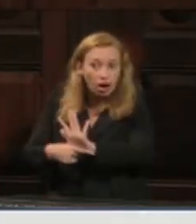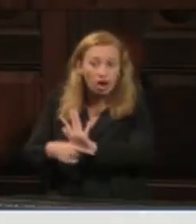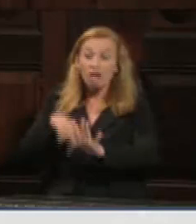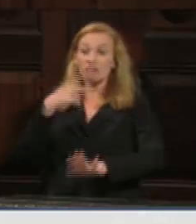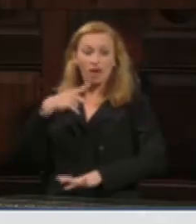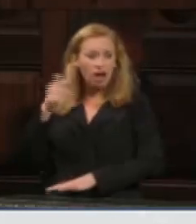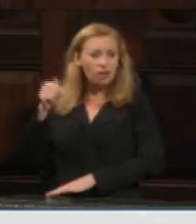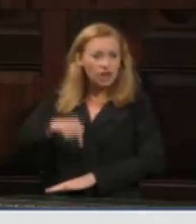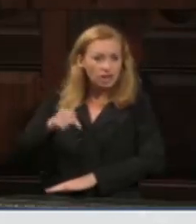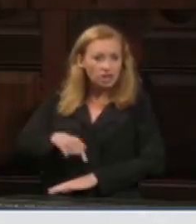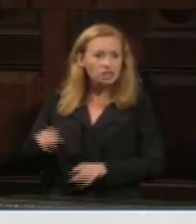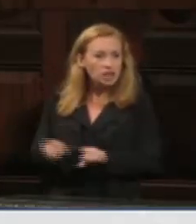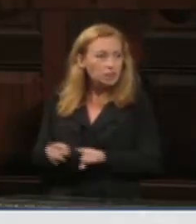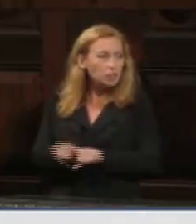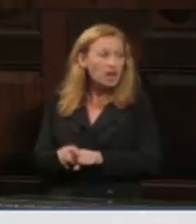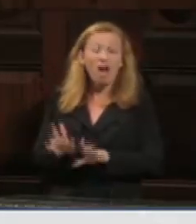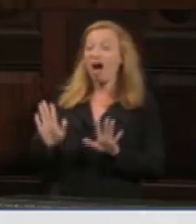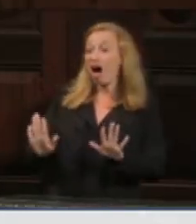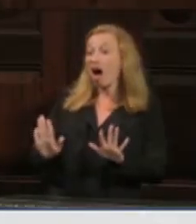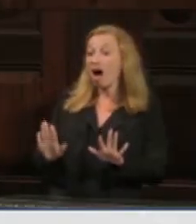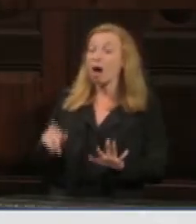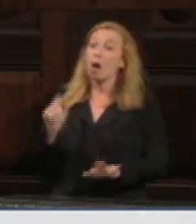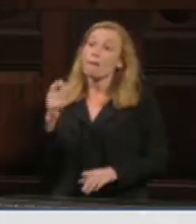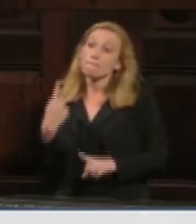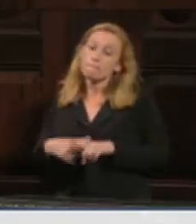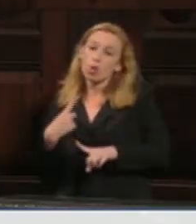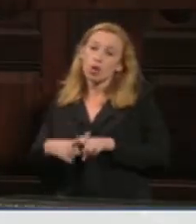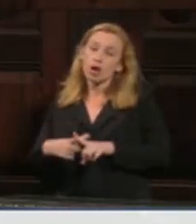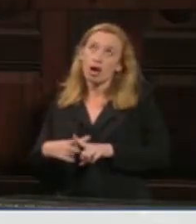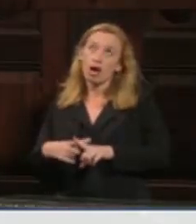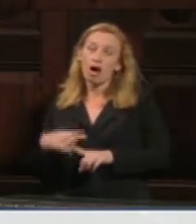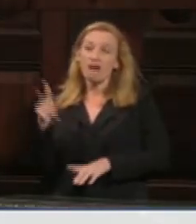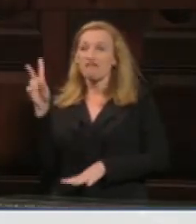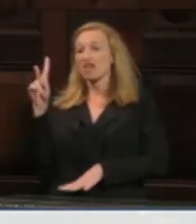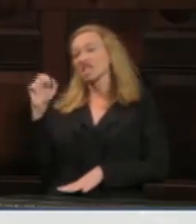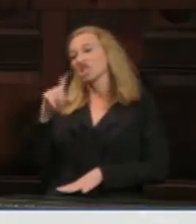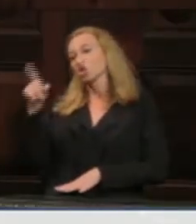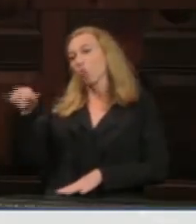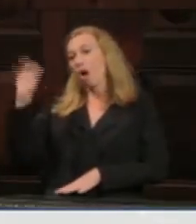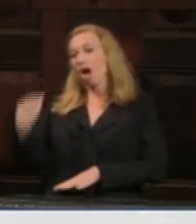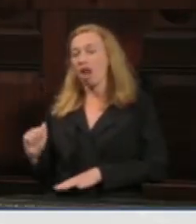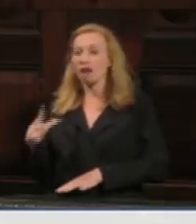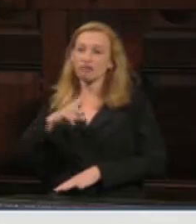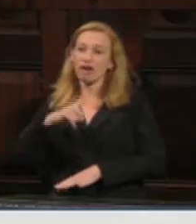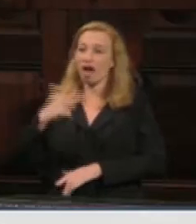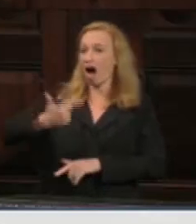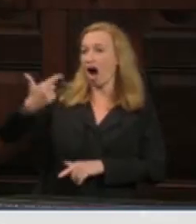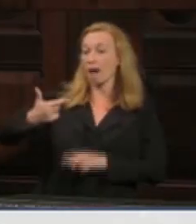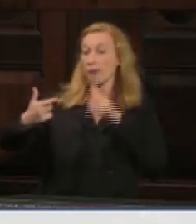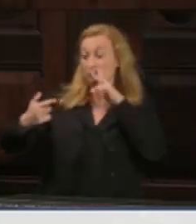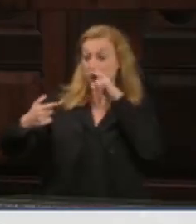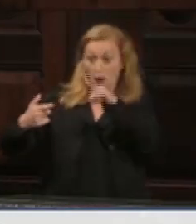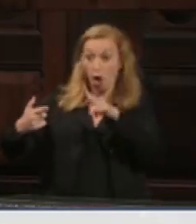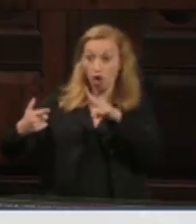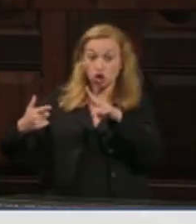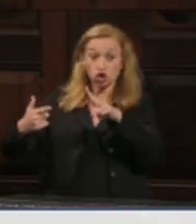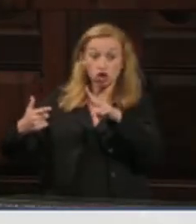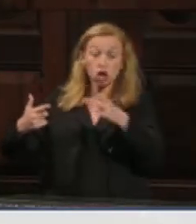pouco que, porque a Venezuela tem fuzis, tem um poderio ibérico, que nós não podemos